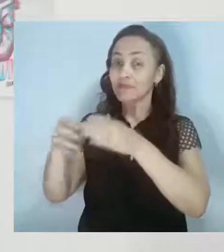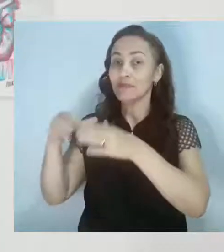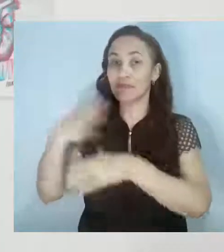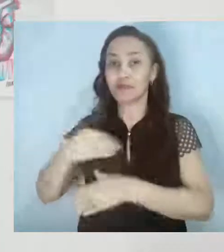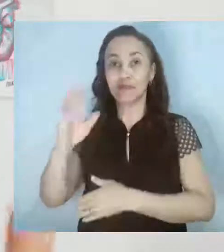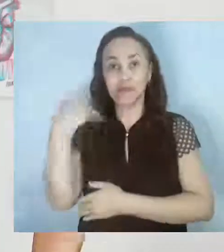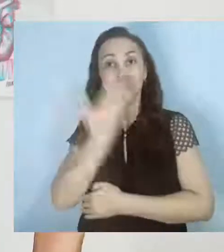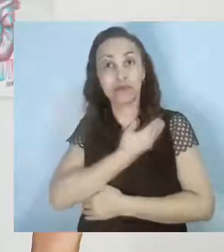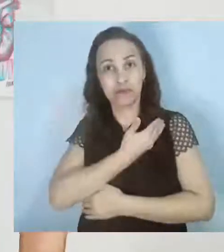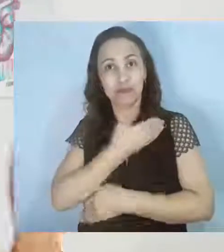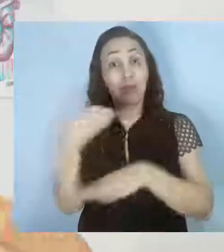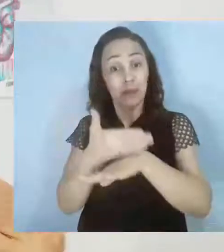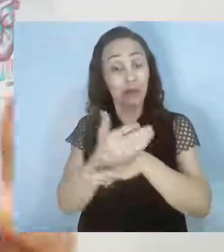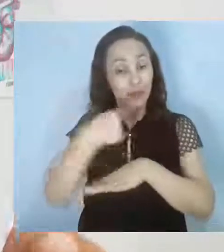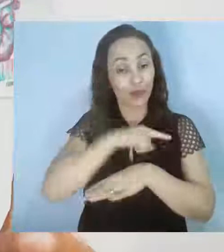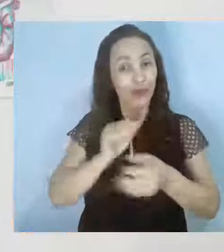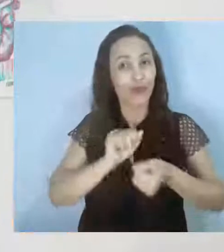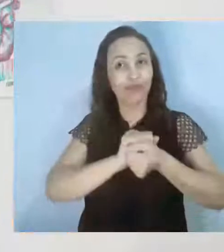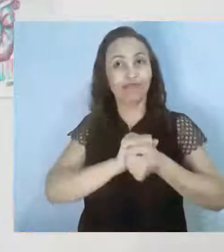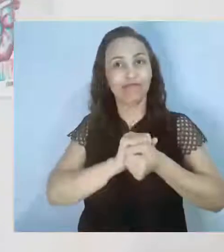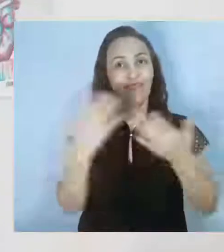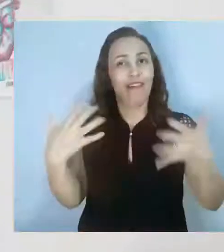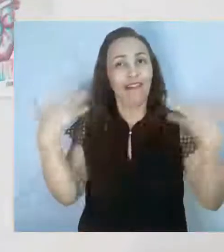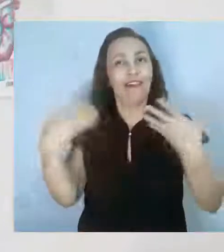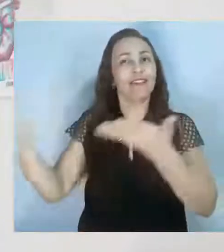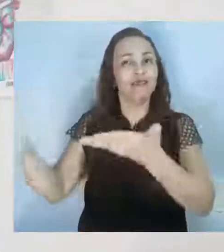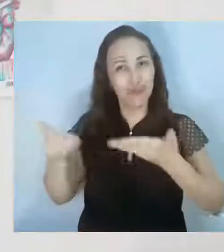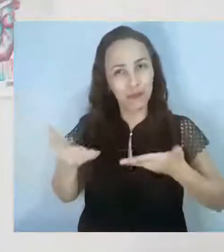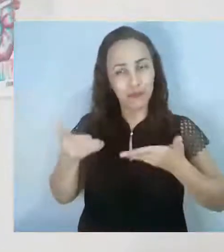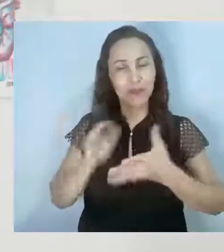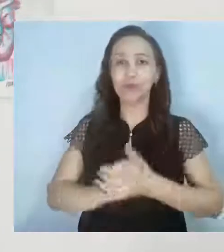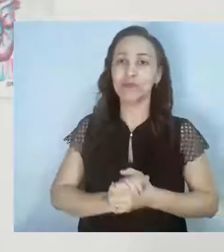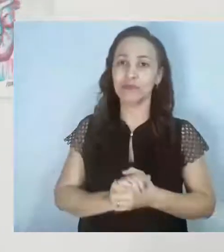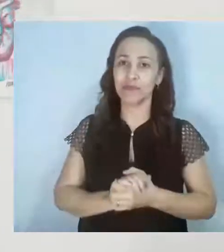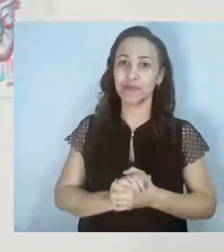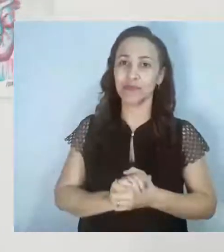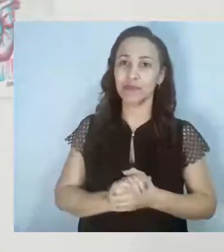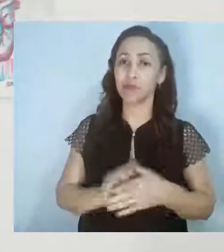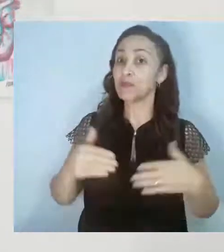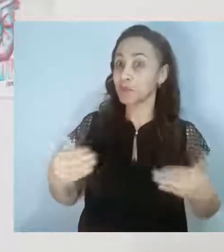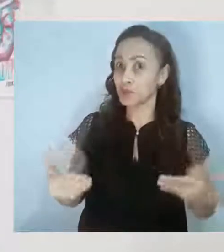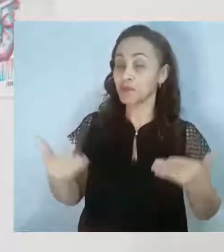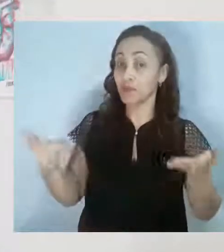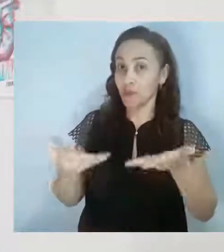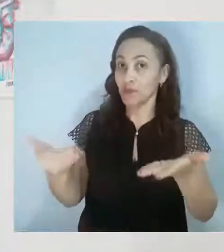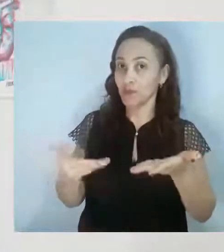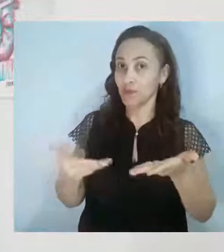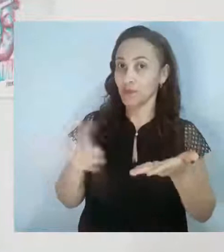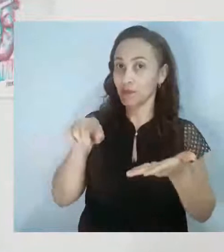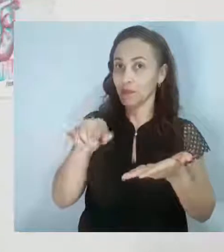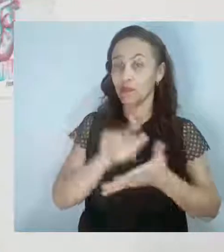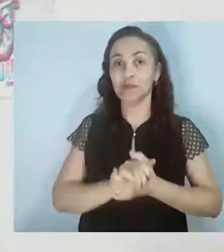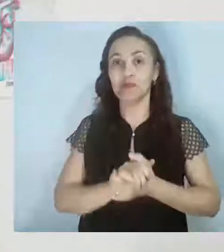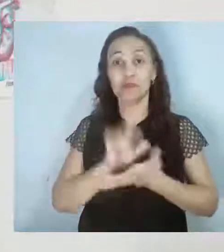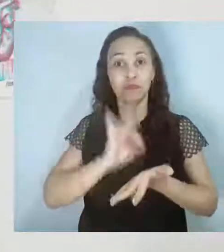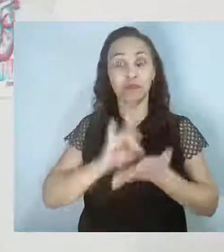de Maria. Participe conosco, é uma grande alegria ter você. Então, hoje eu quero, com